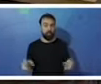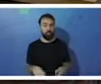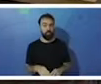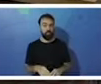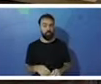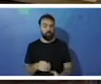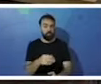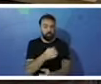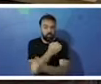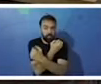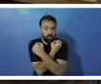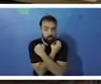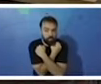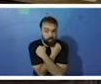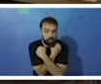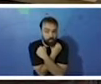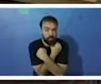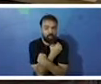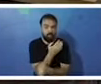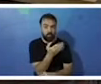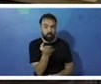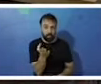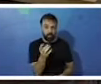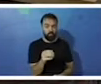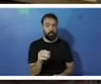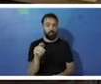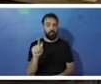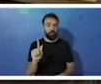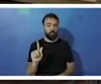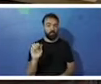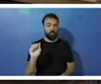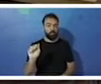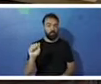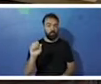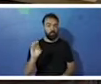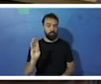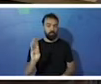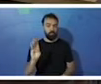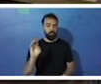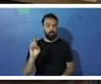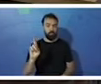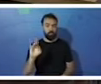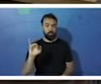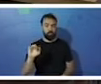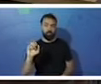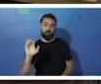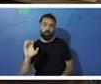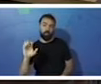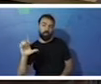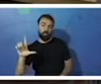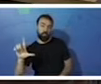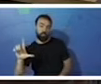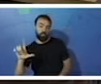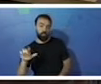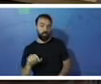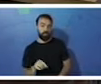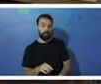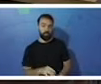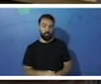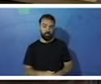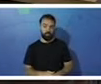mandar um abraço carinhoso para o aluno Gabriel, do terceiro ano lá da escola